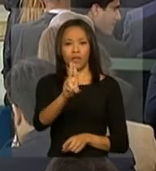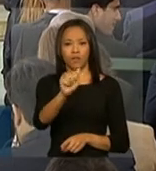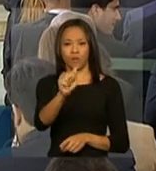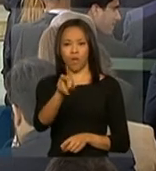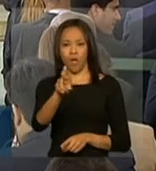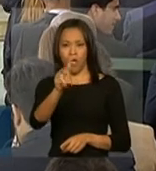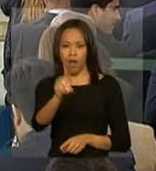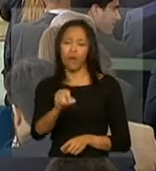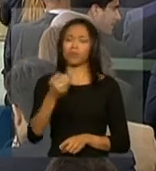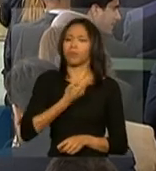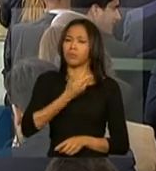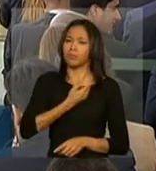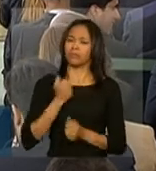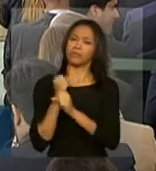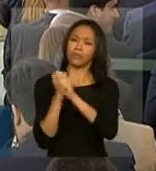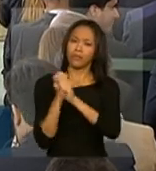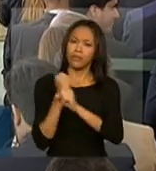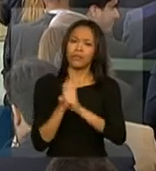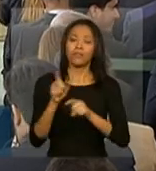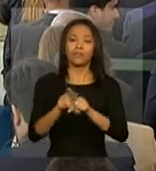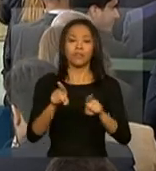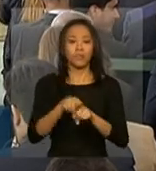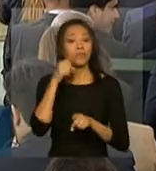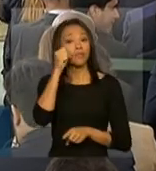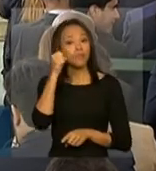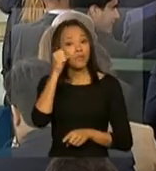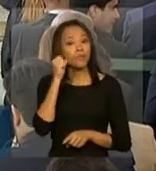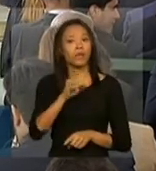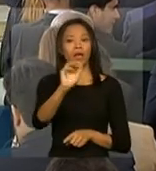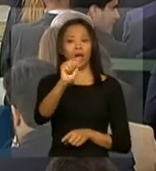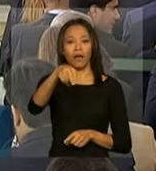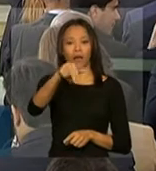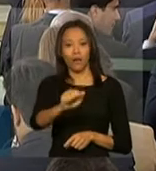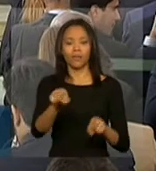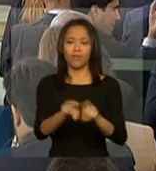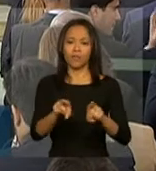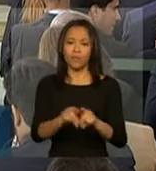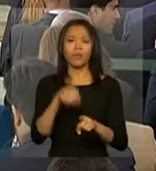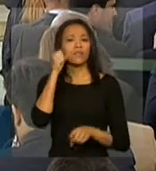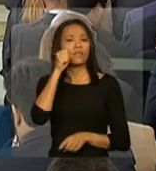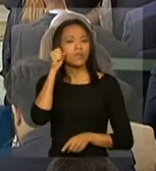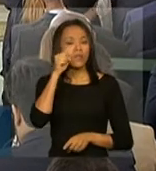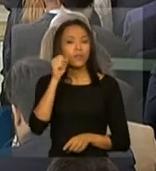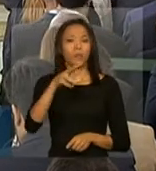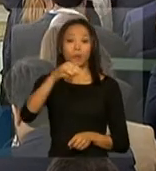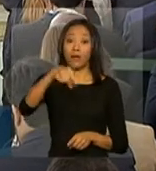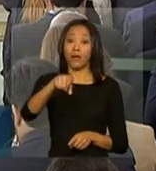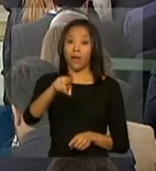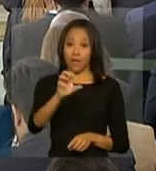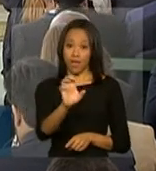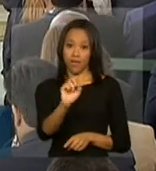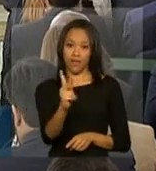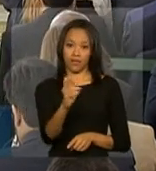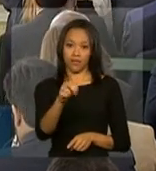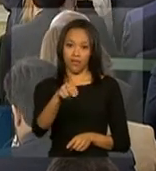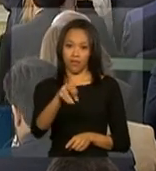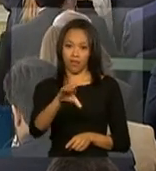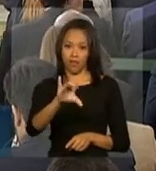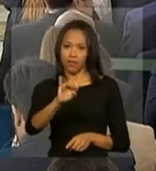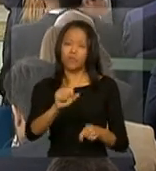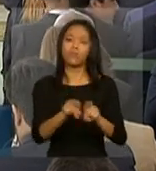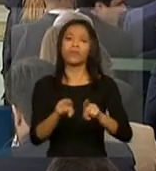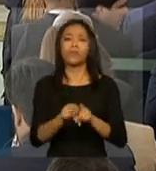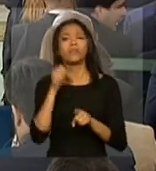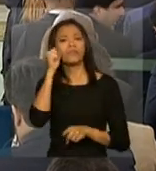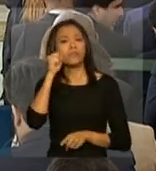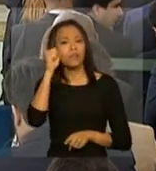senadora Ana Amélia, obrigado pela presença, Sérgio Souza, senador Blairo Maggi, senador Inácio Arruda,